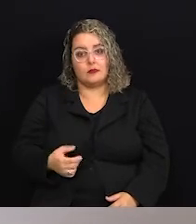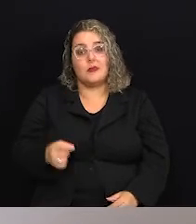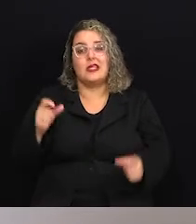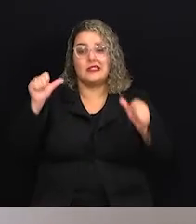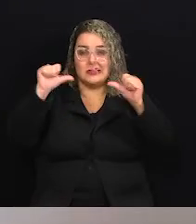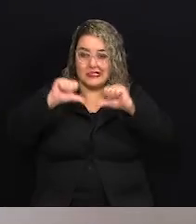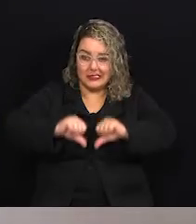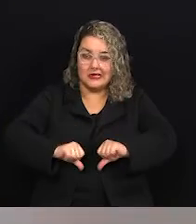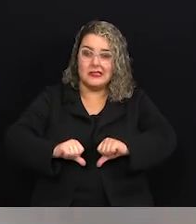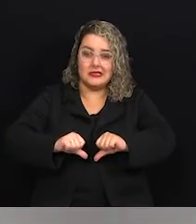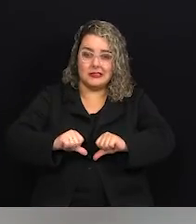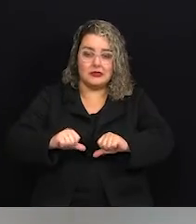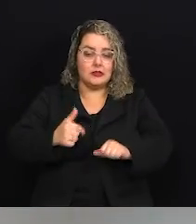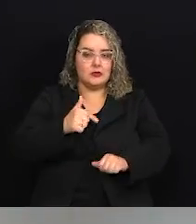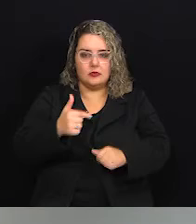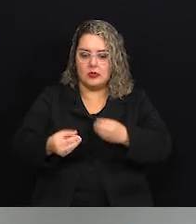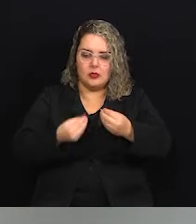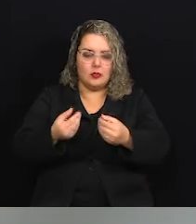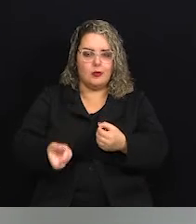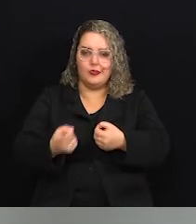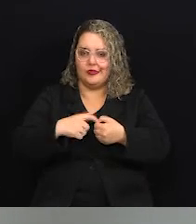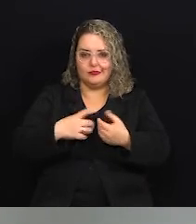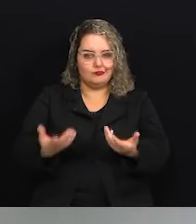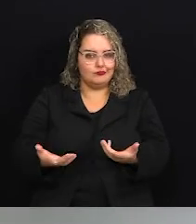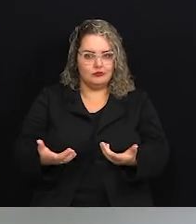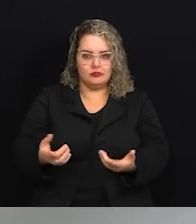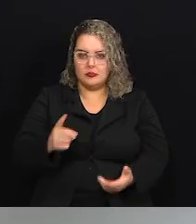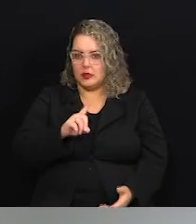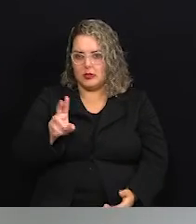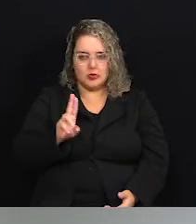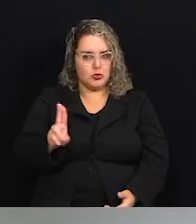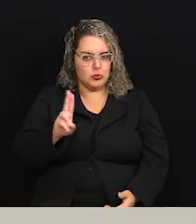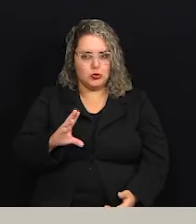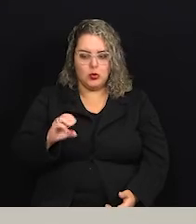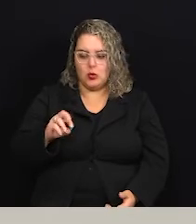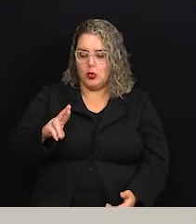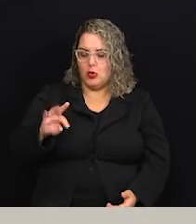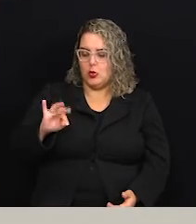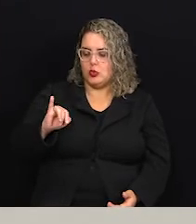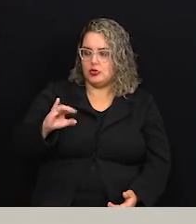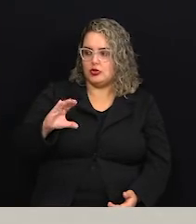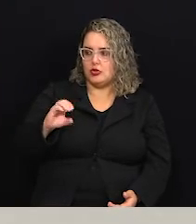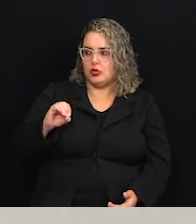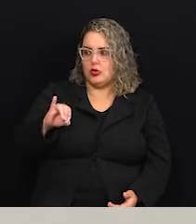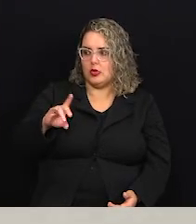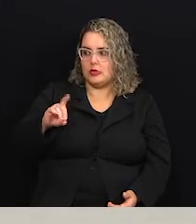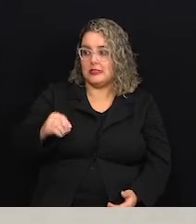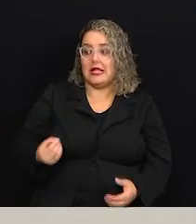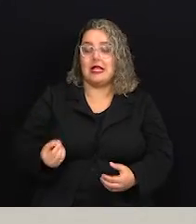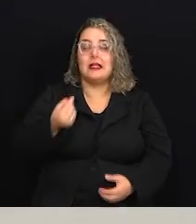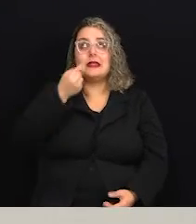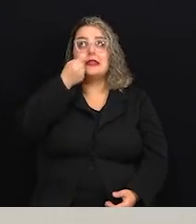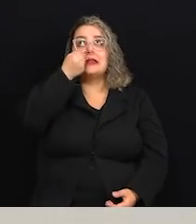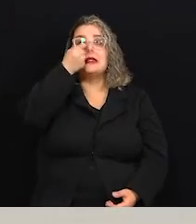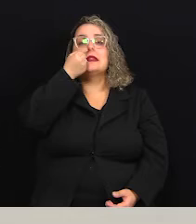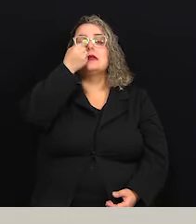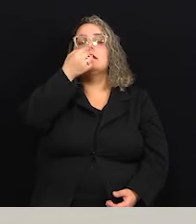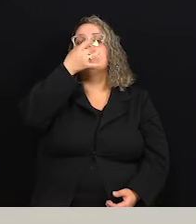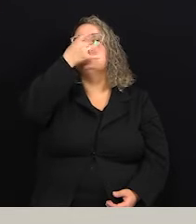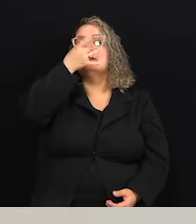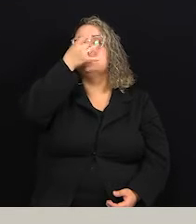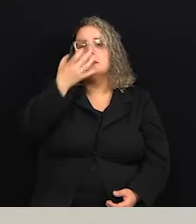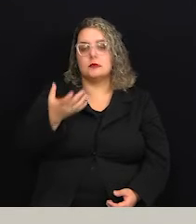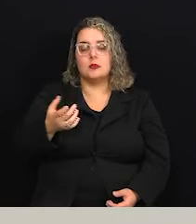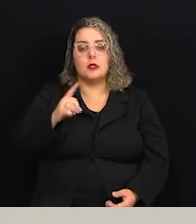é extremamente ruim e são irreversíveis. Então, não deve ser usado. Os corticoides que a gente usa dentro do nariz, eles